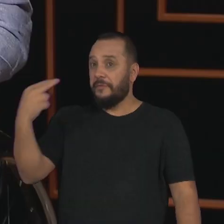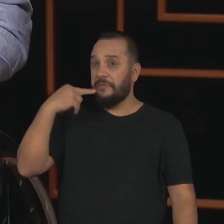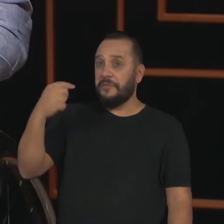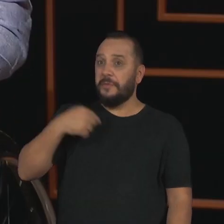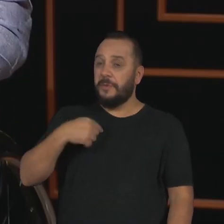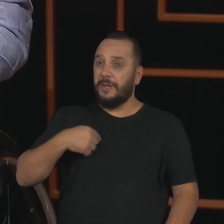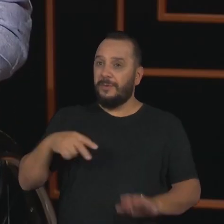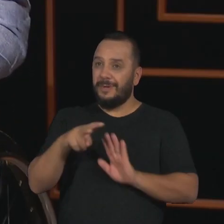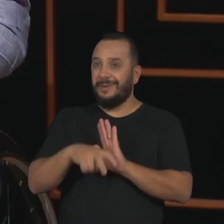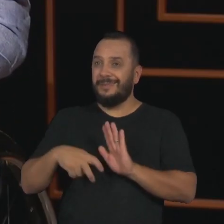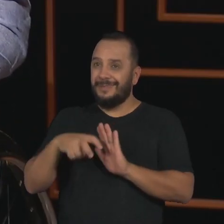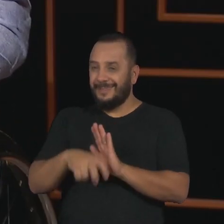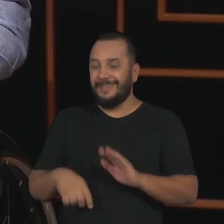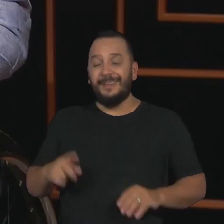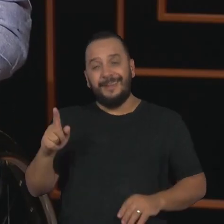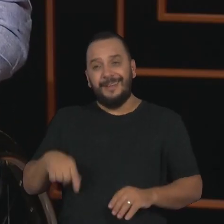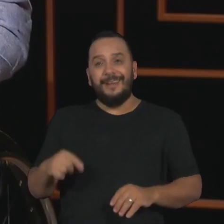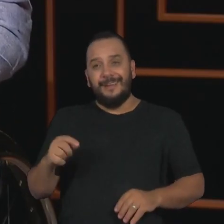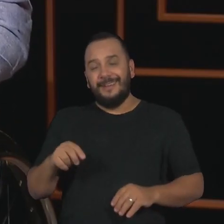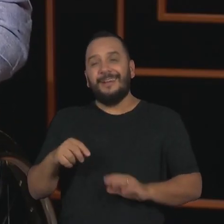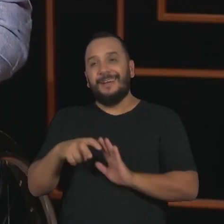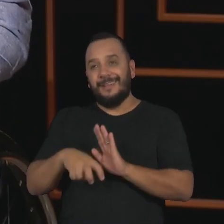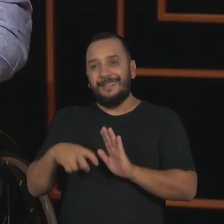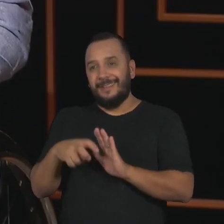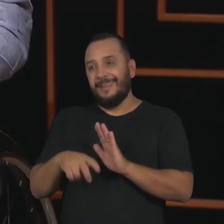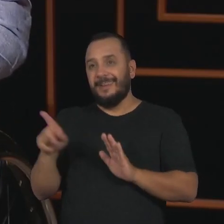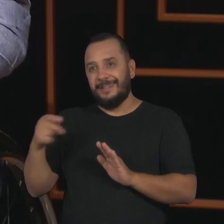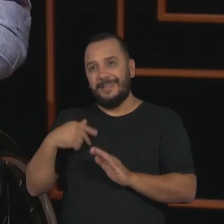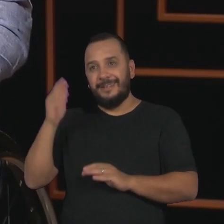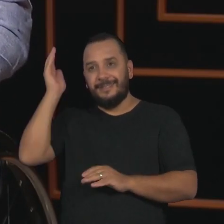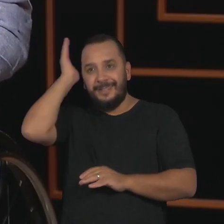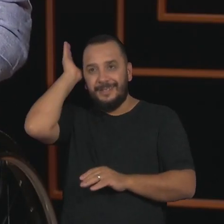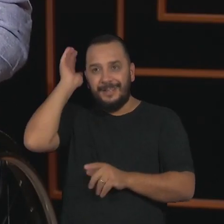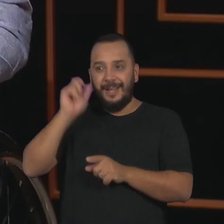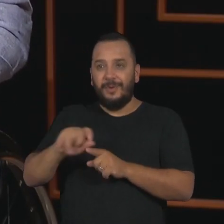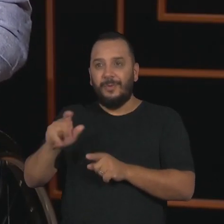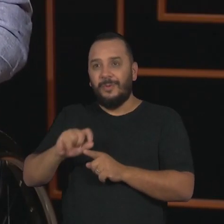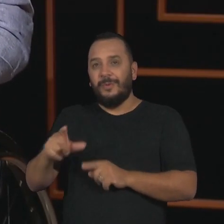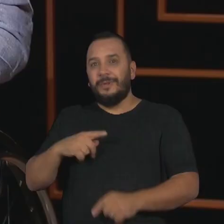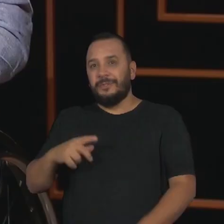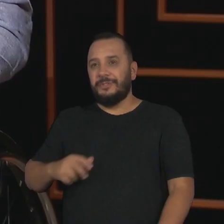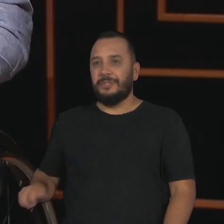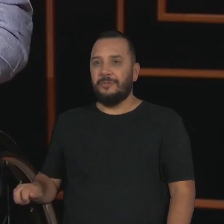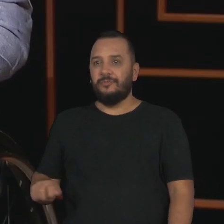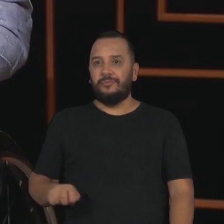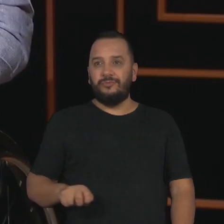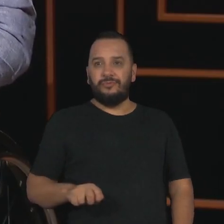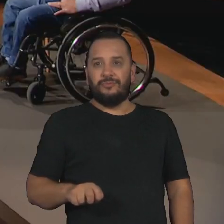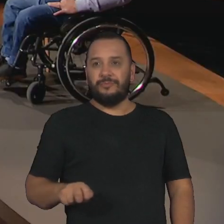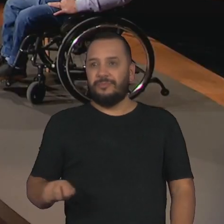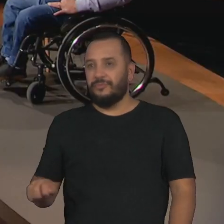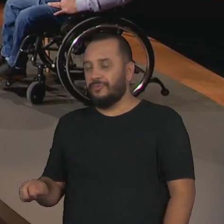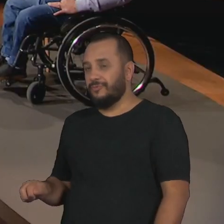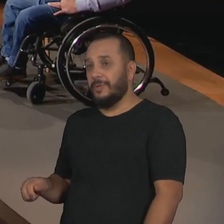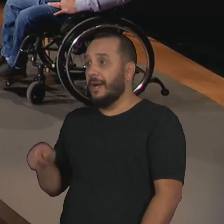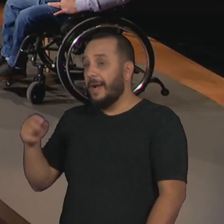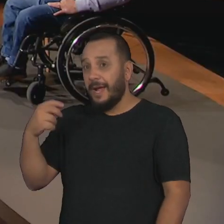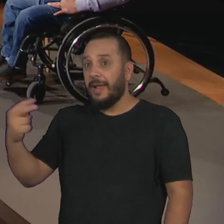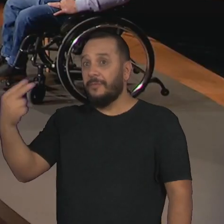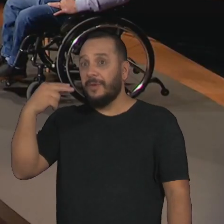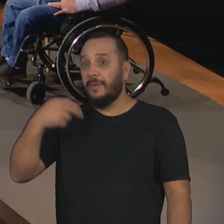cadeira, e era uma cadeira que o Sesc tinha alugado, que tinha um botãozinho, ela me vê, ela vem correndo e senta no meu